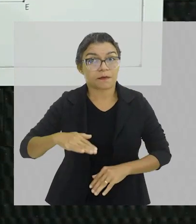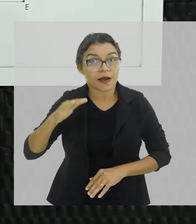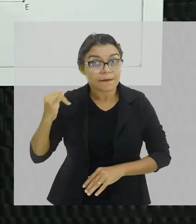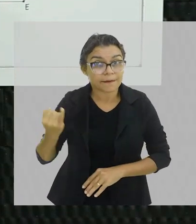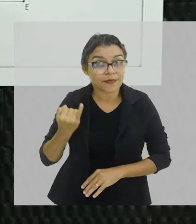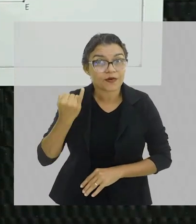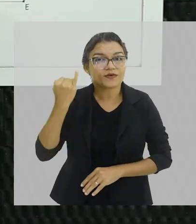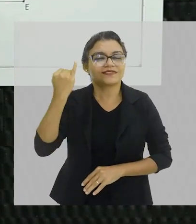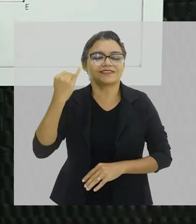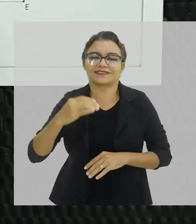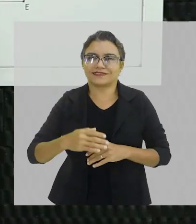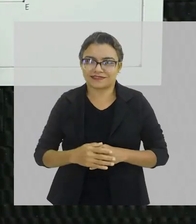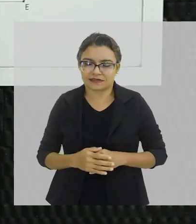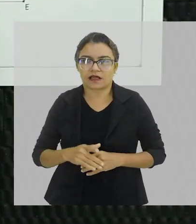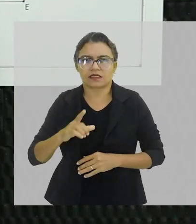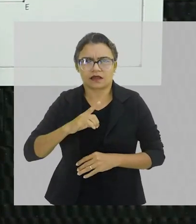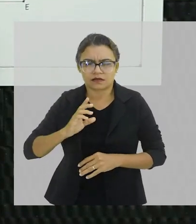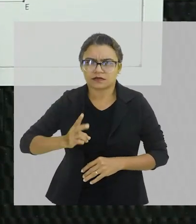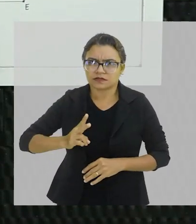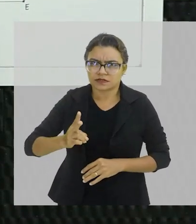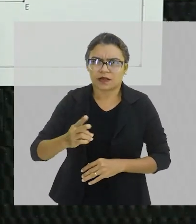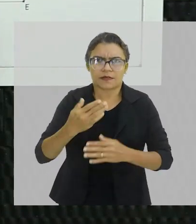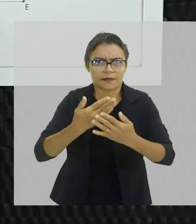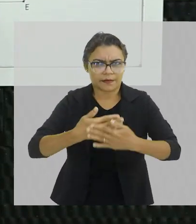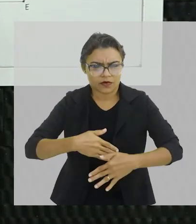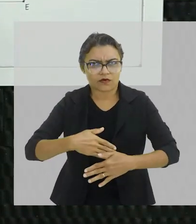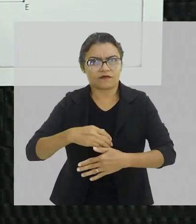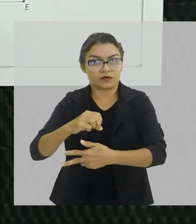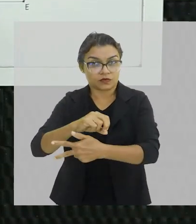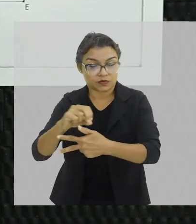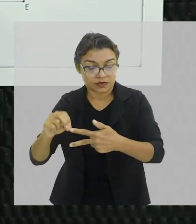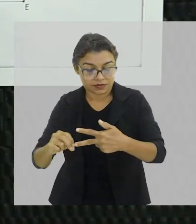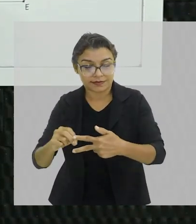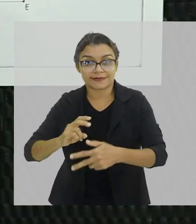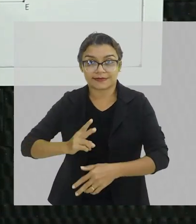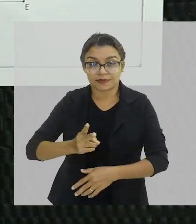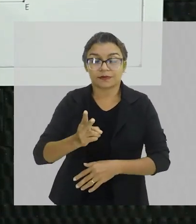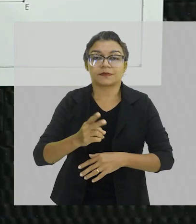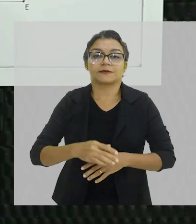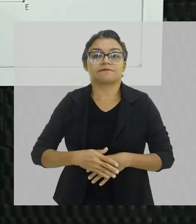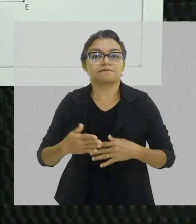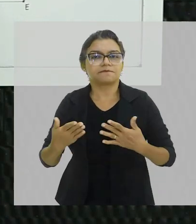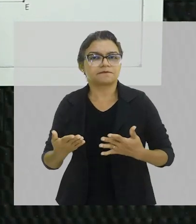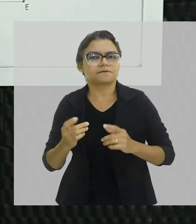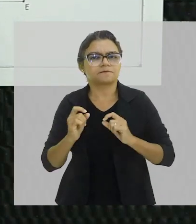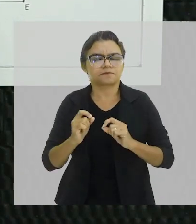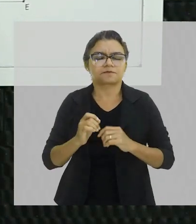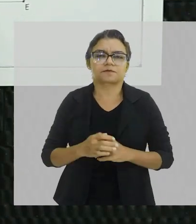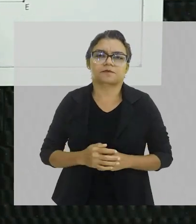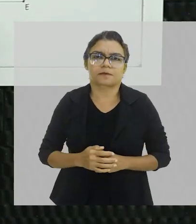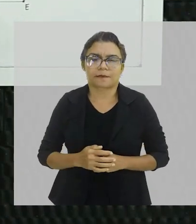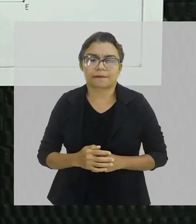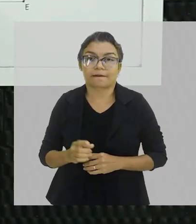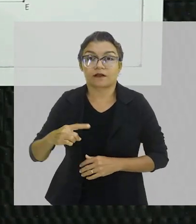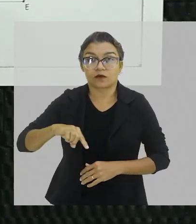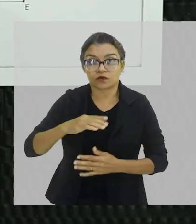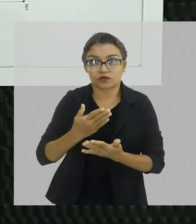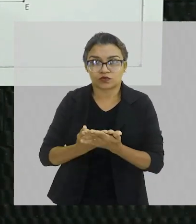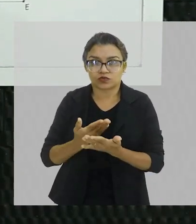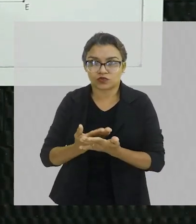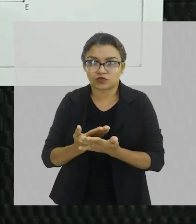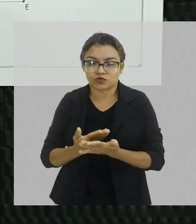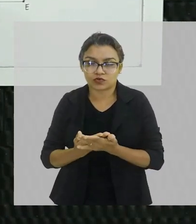que aparecem com frequência na prova do Enem, tá? Então, estamos estudando a parte de